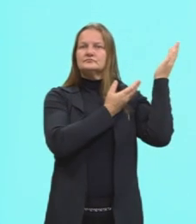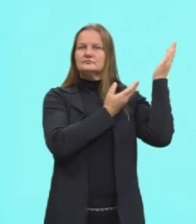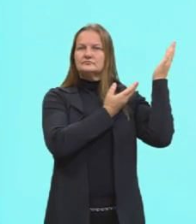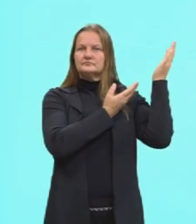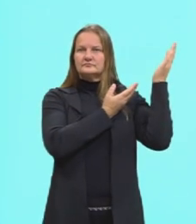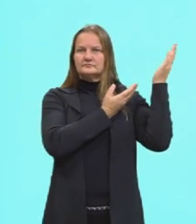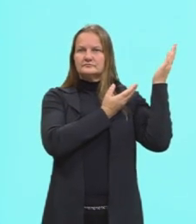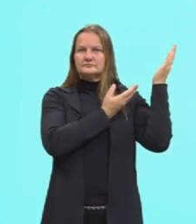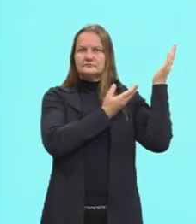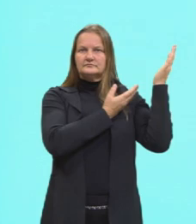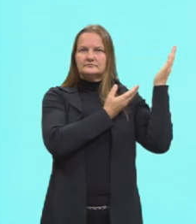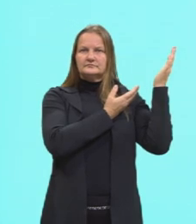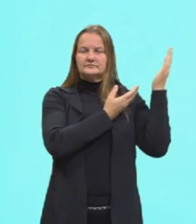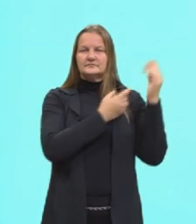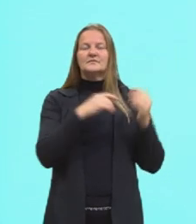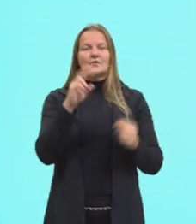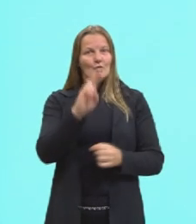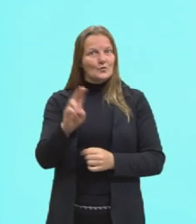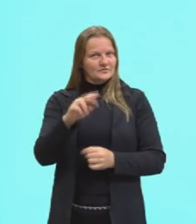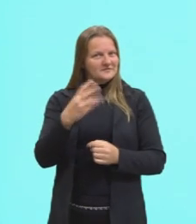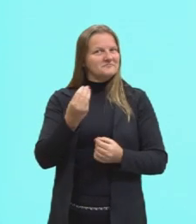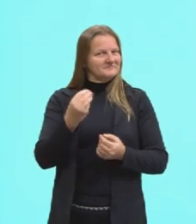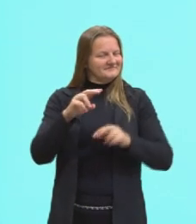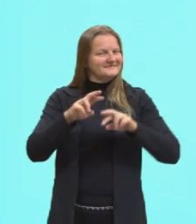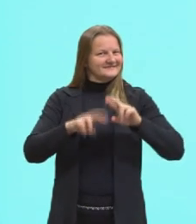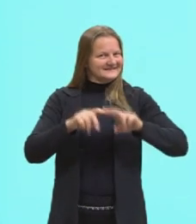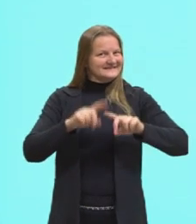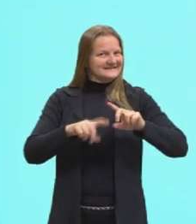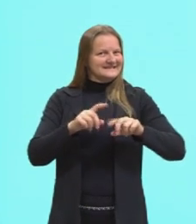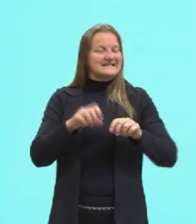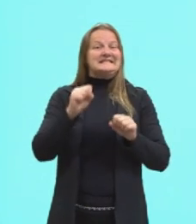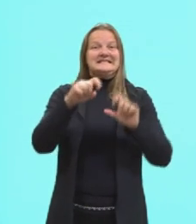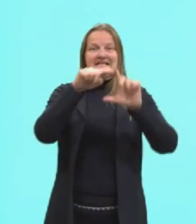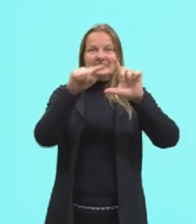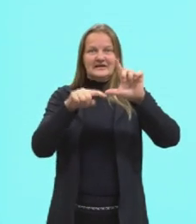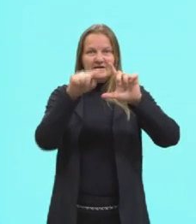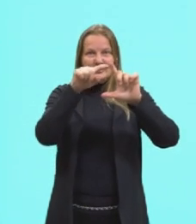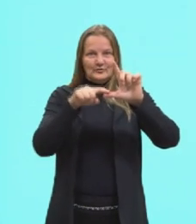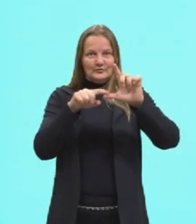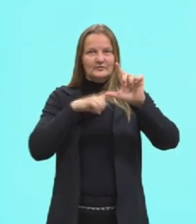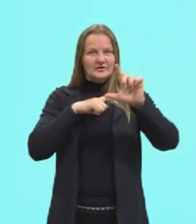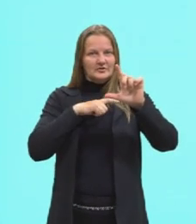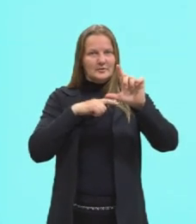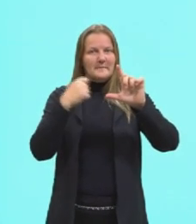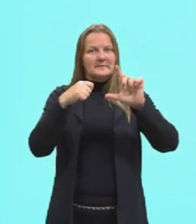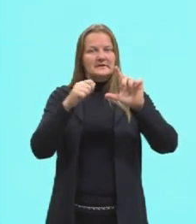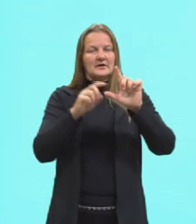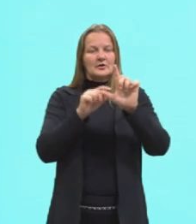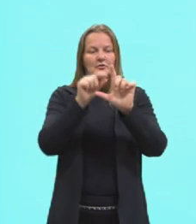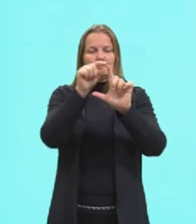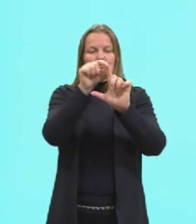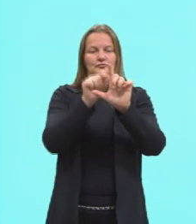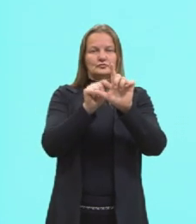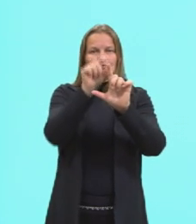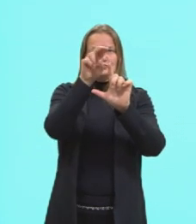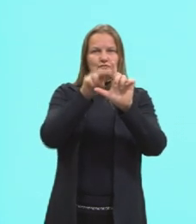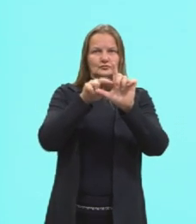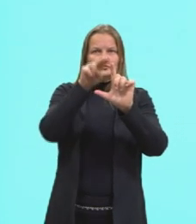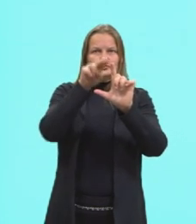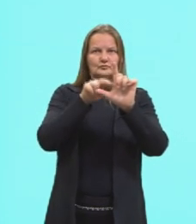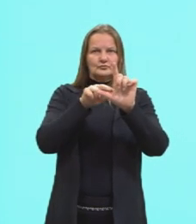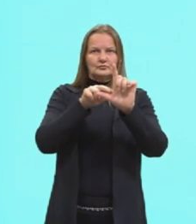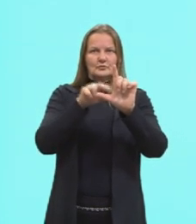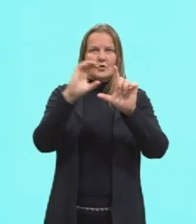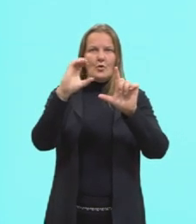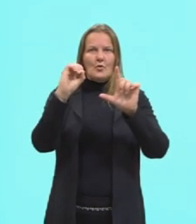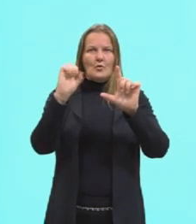acaba utilizando a bastante né se a questão apresenta Ando a gente tem que considerar o cosseno de teta se